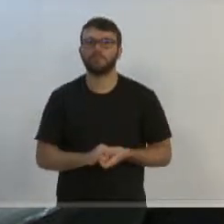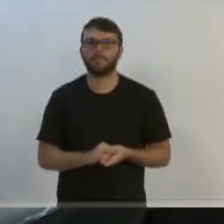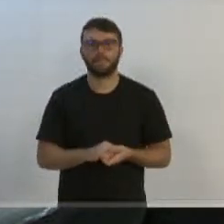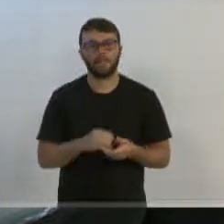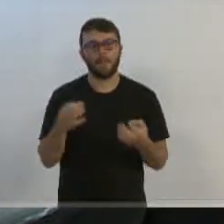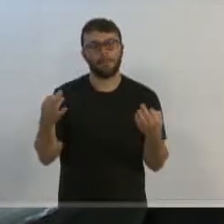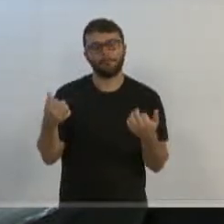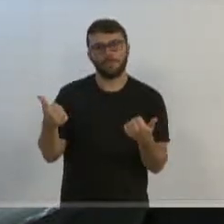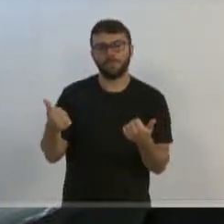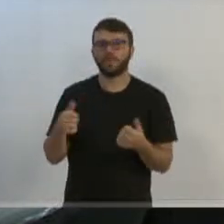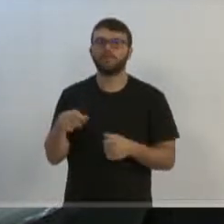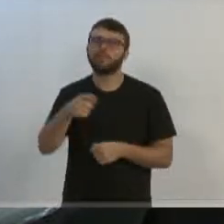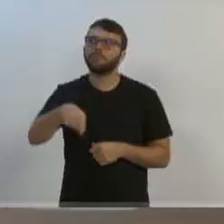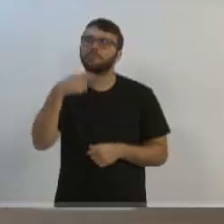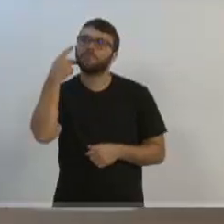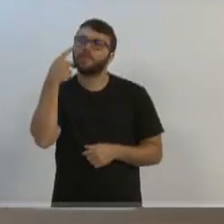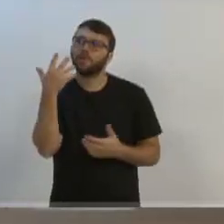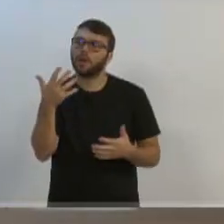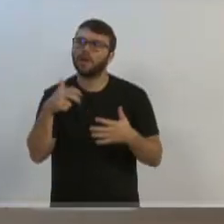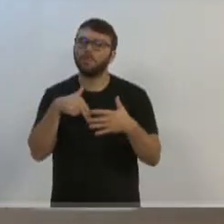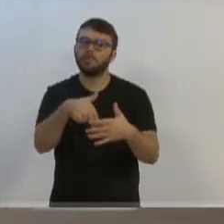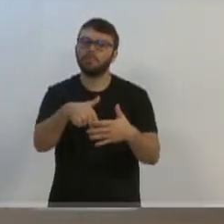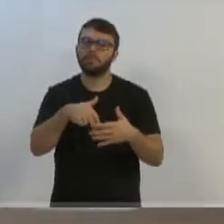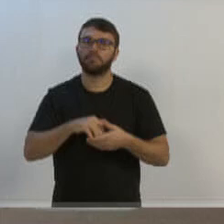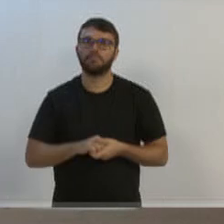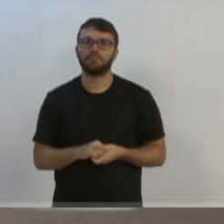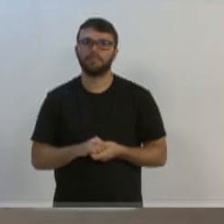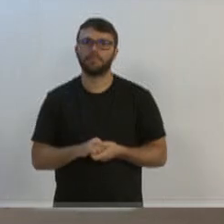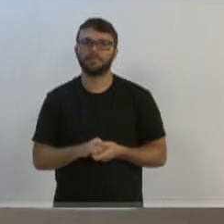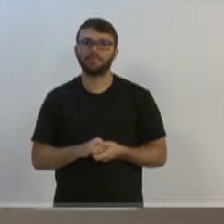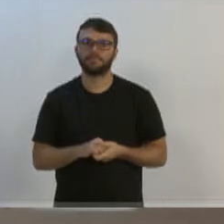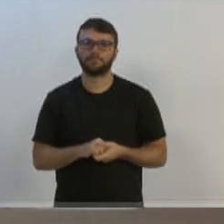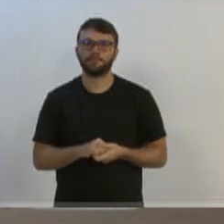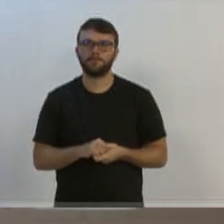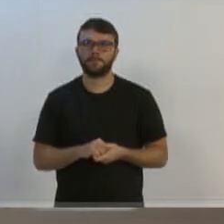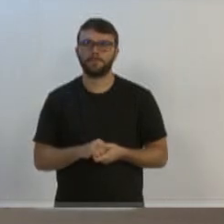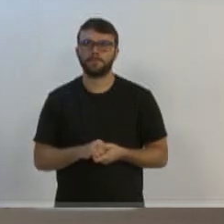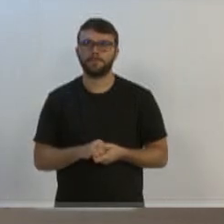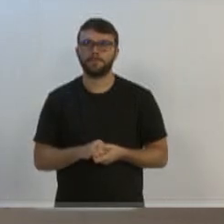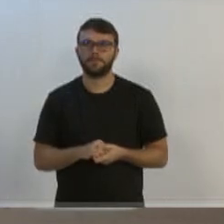Alexandre Caminha. Mais algum vereador gostaria de utilizar o tempo aqui para a discussão?